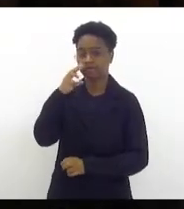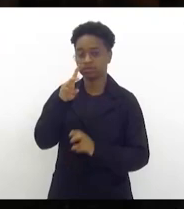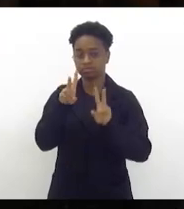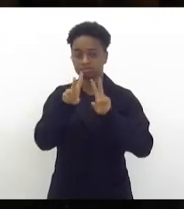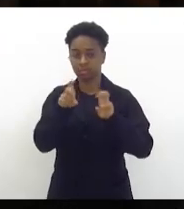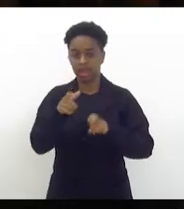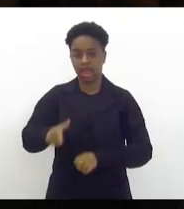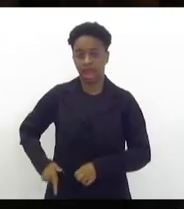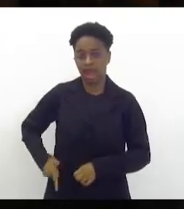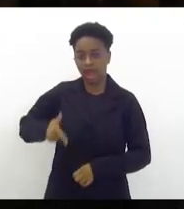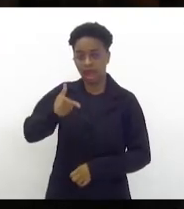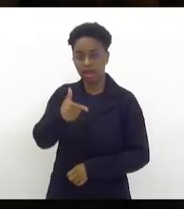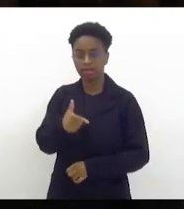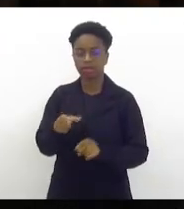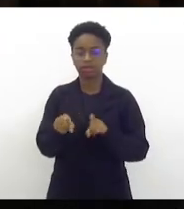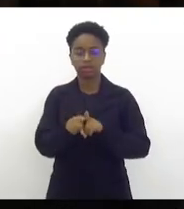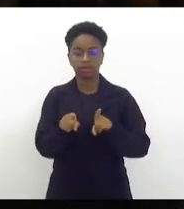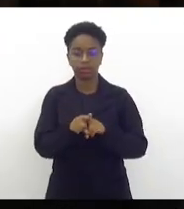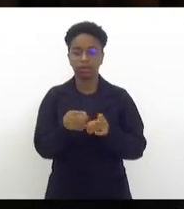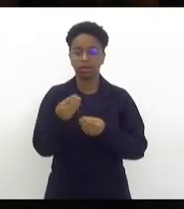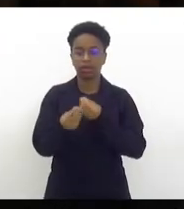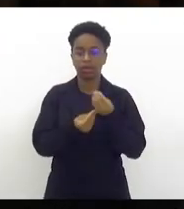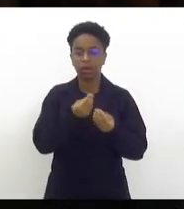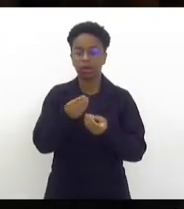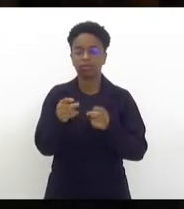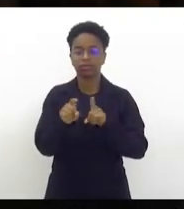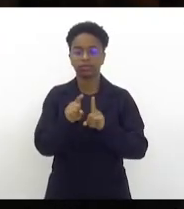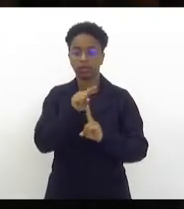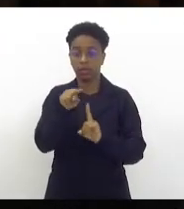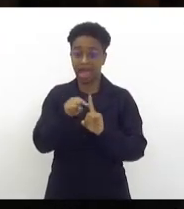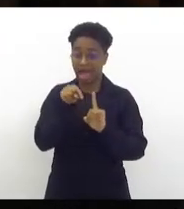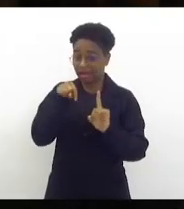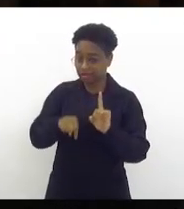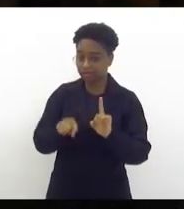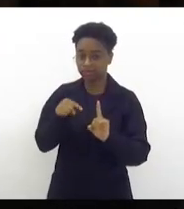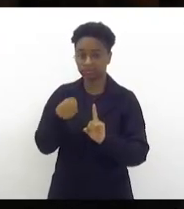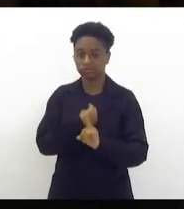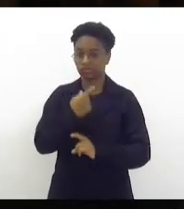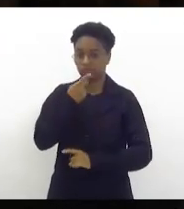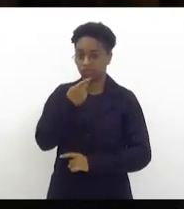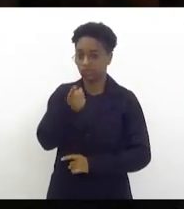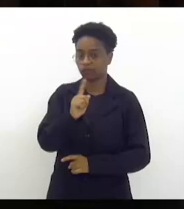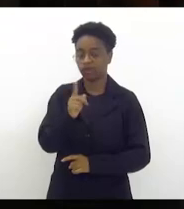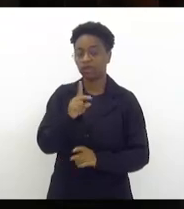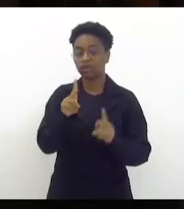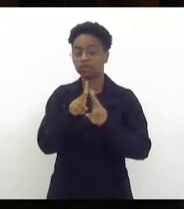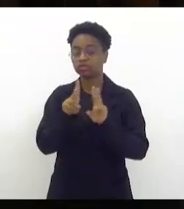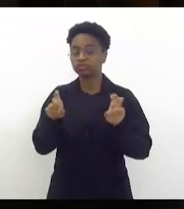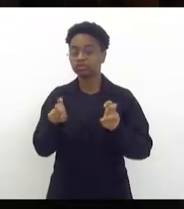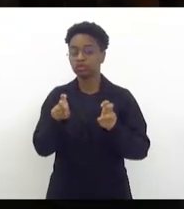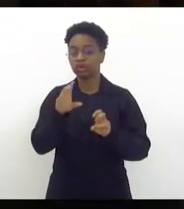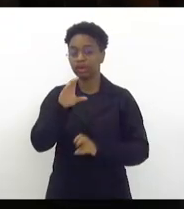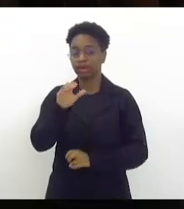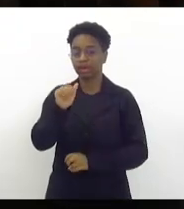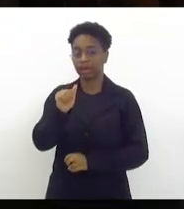armas e para destinação, inclusive, e aqui a gente não tem falado muito, com relação aos